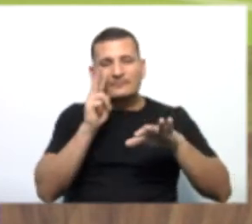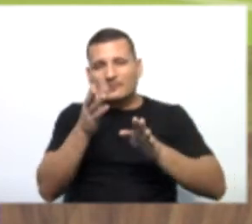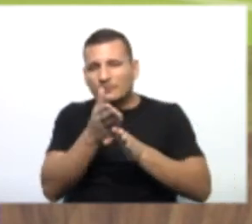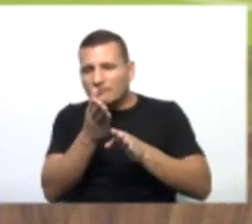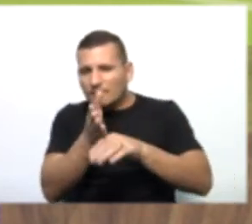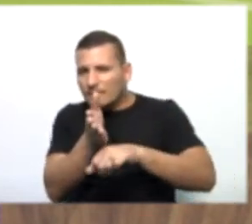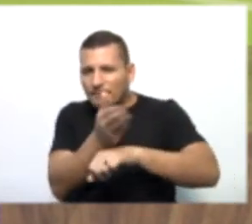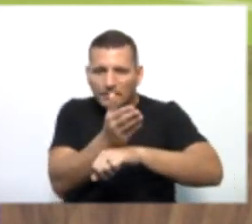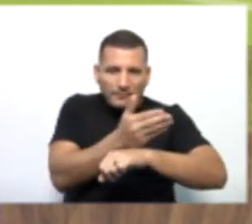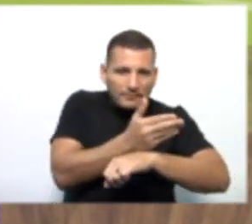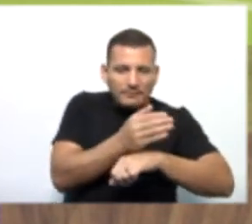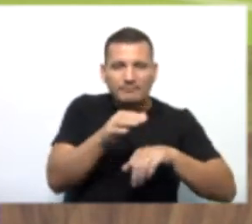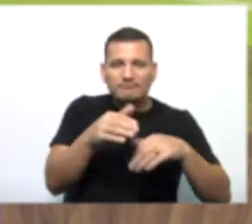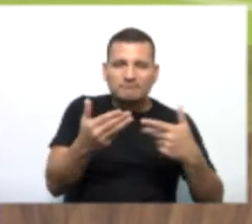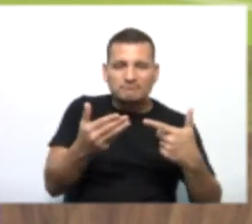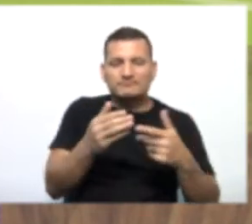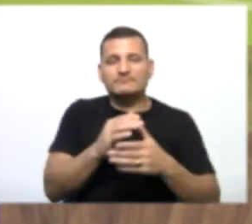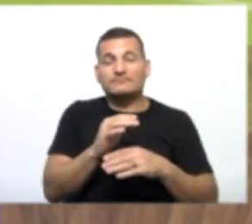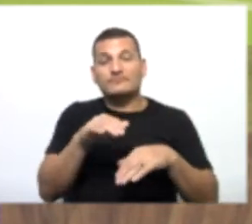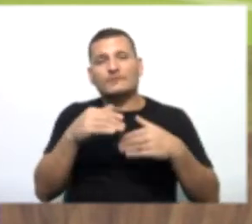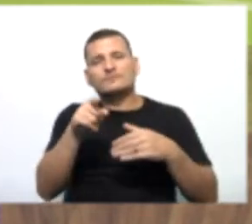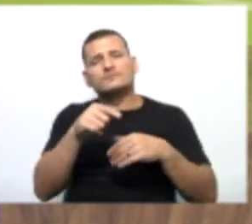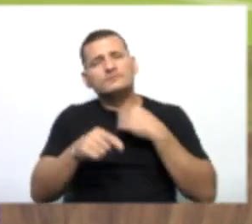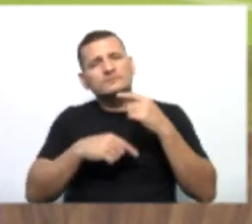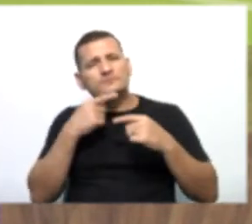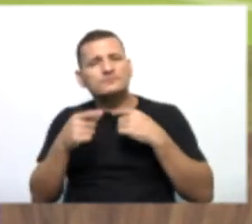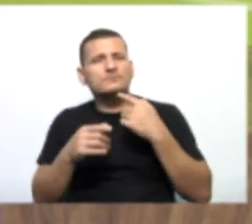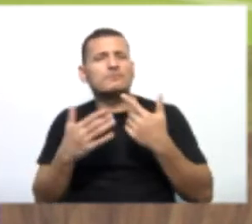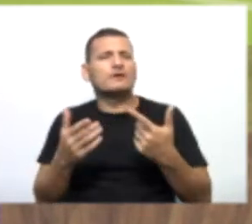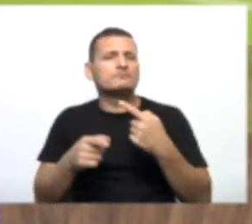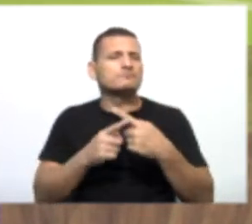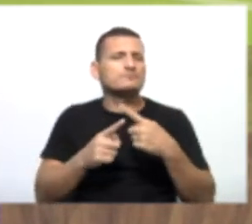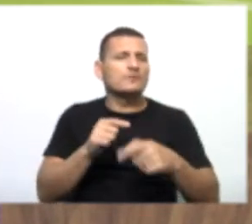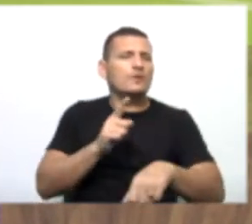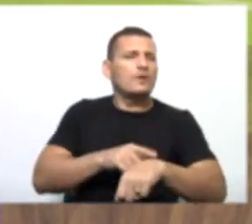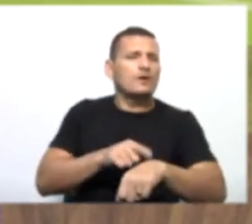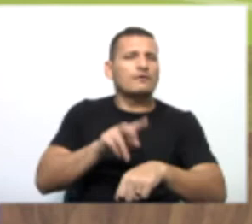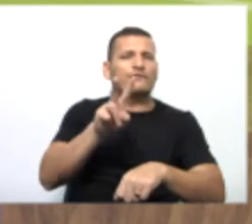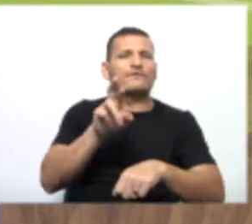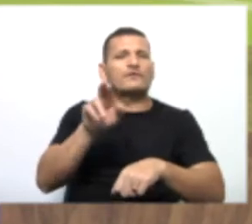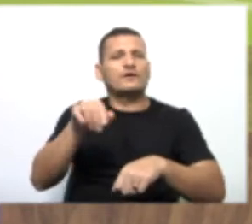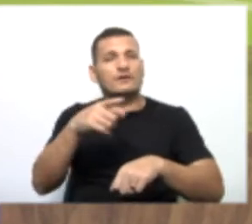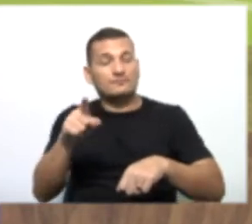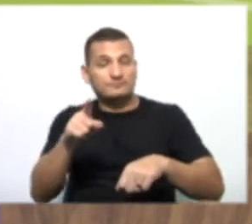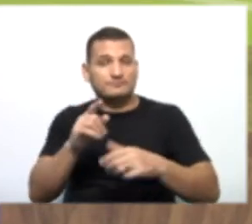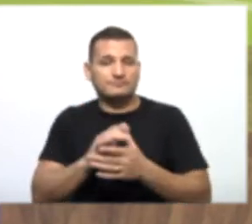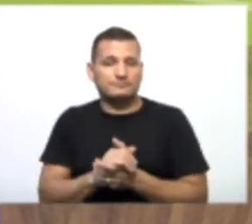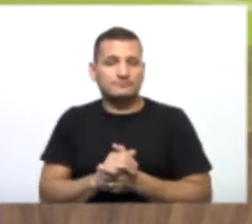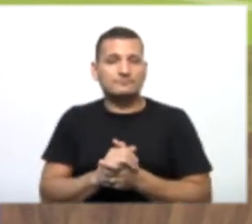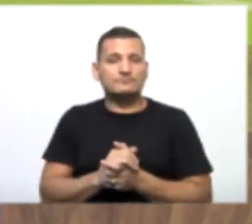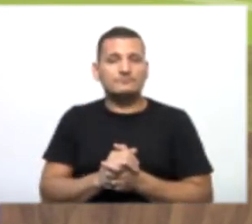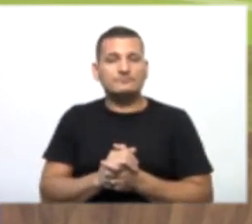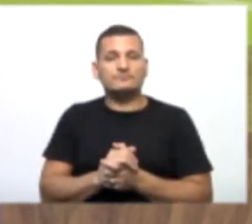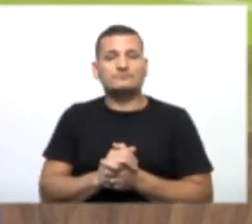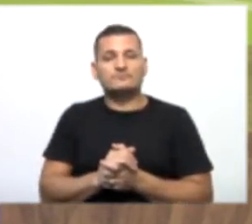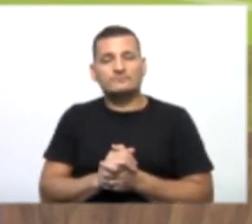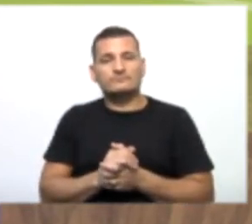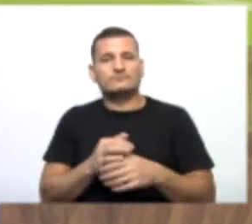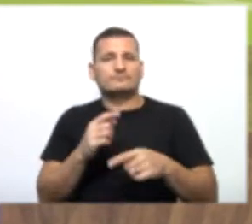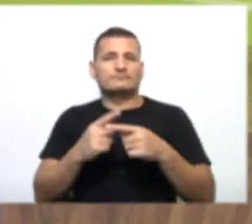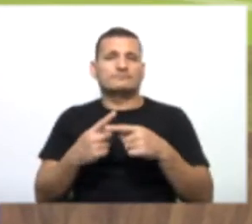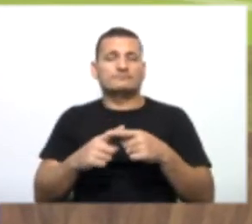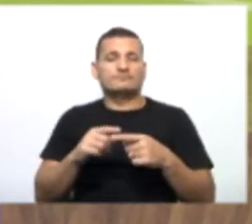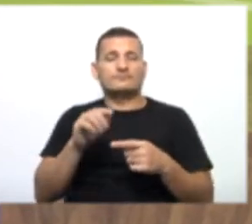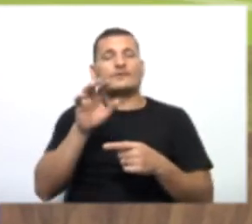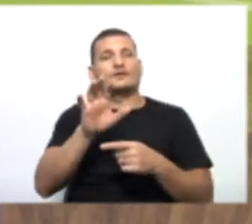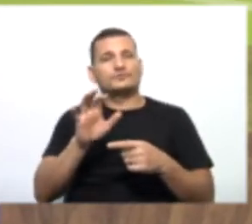cedo, né? Então assim, ó, você se pergunta, mas por que existe o horário de verão? Nas regiões, né, que existe o horário de